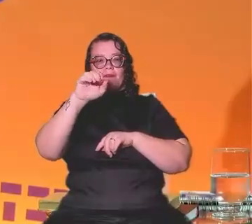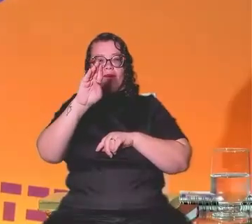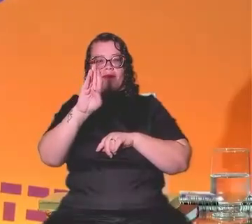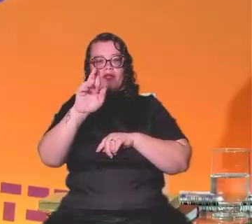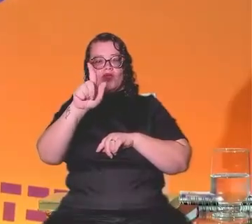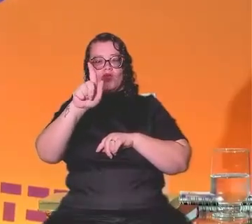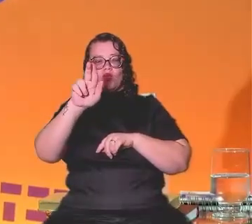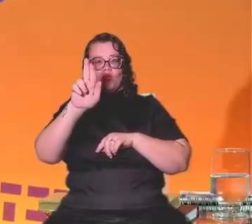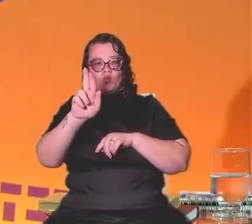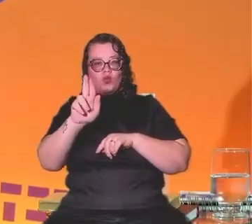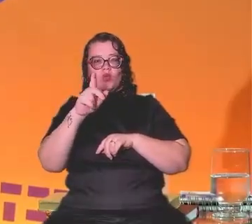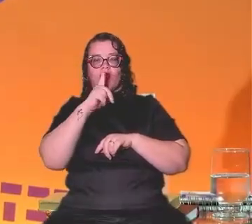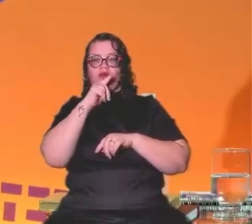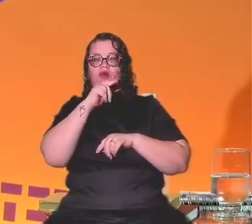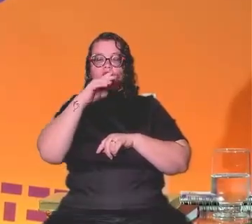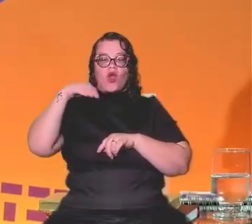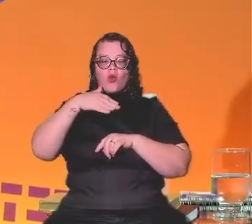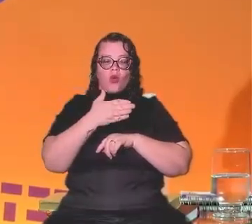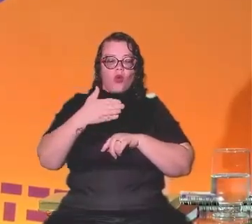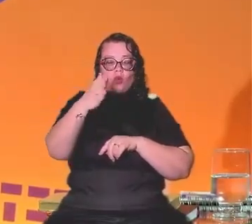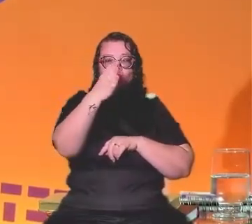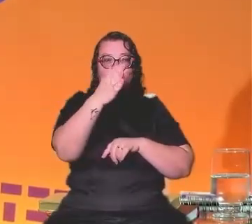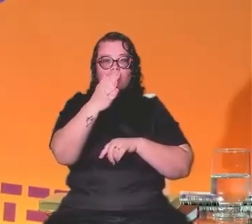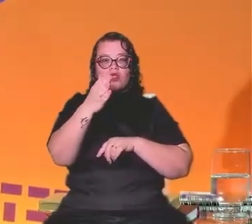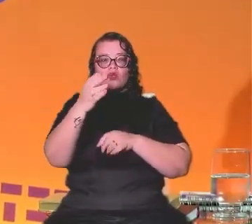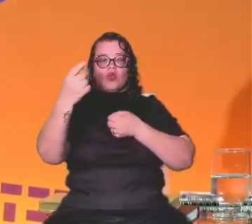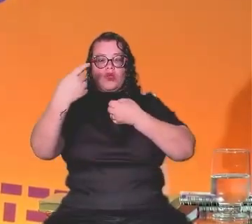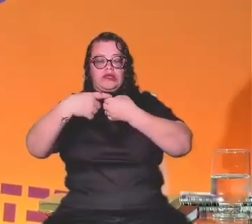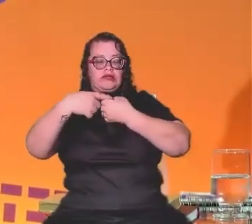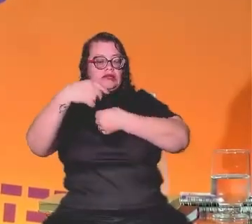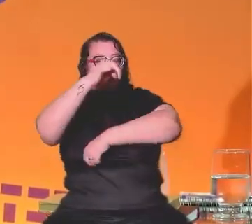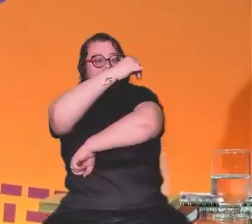abastece parte do Rio de Janeiro, da cidade do Rio de Janeiro,